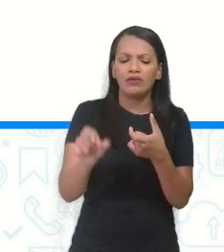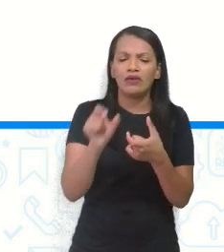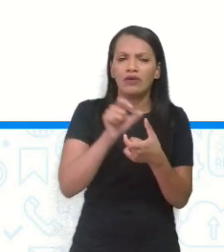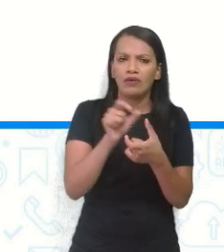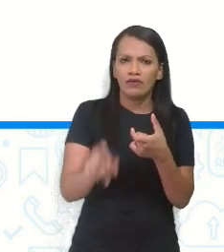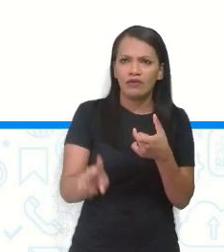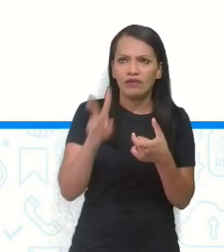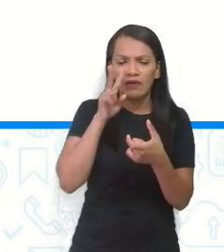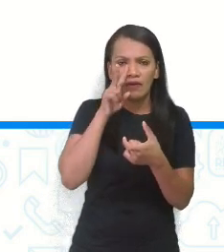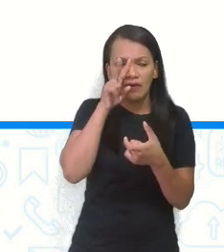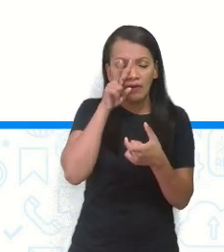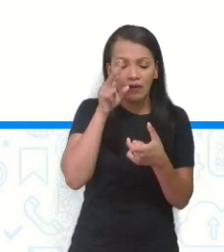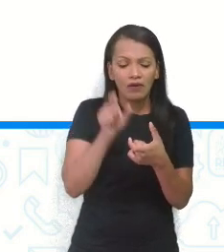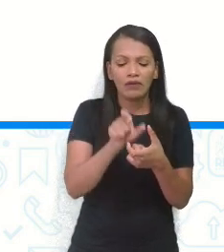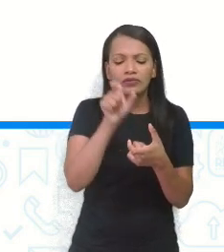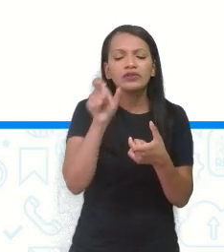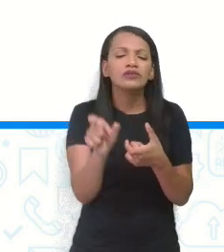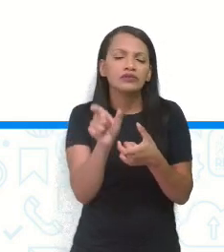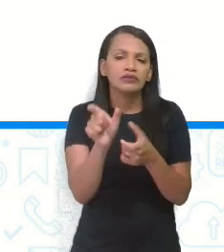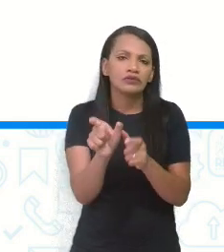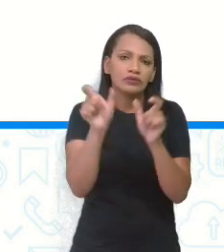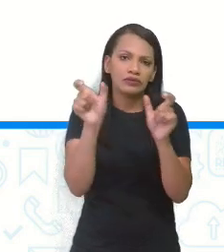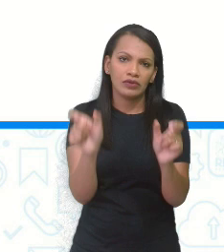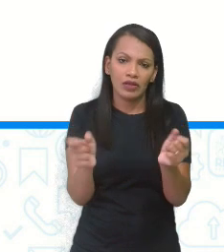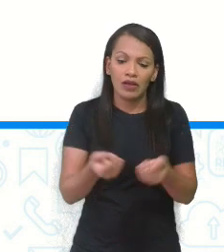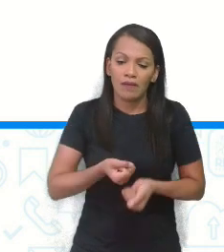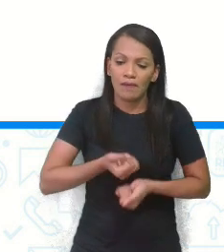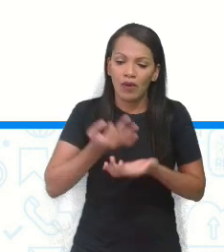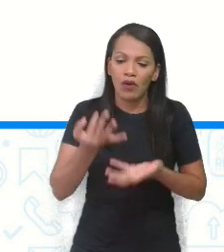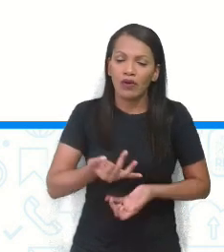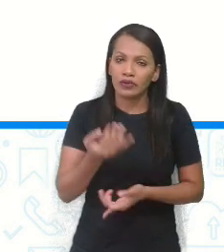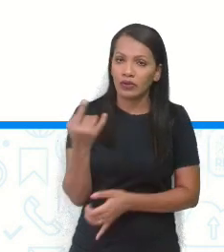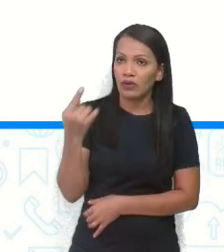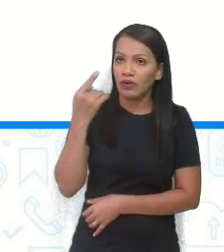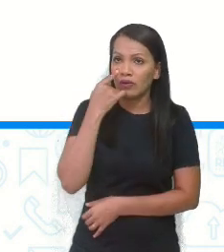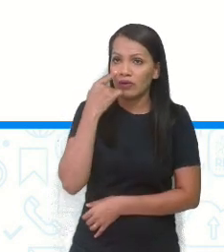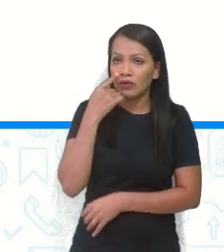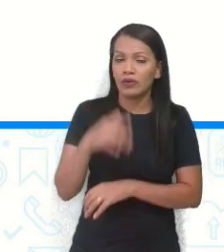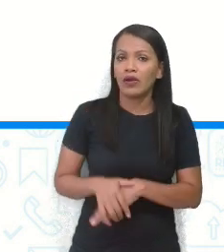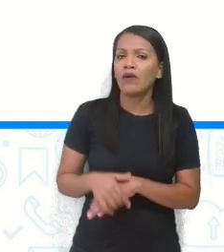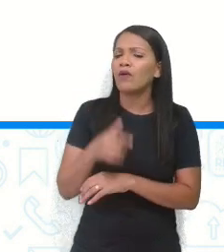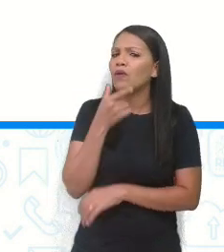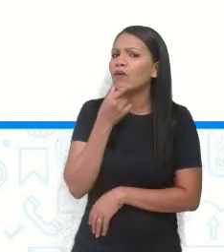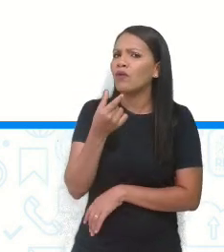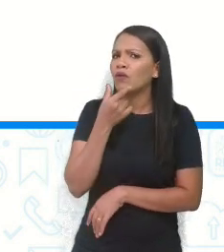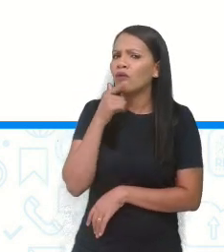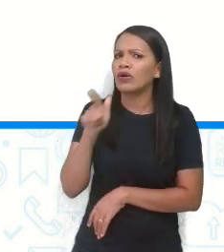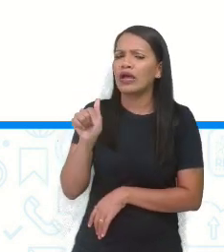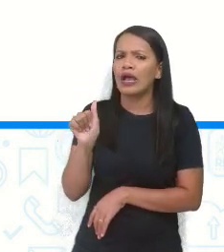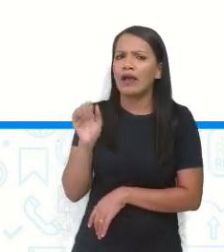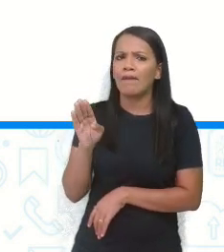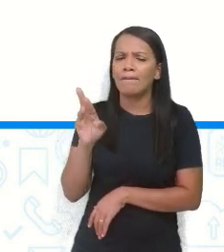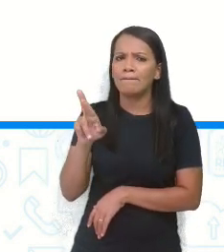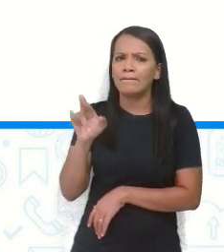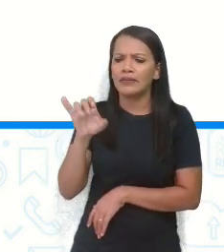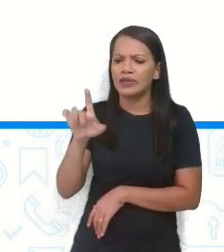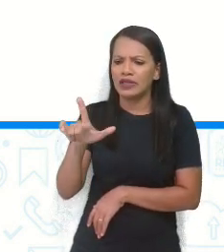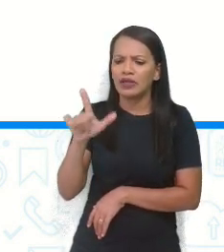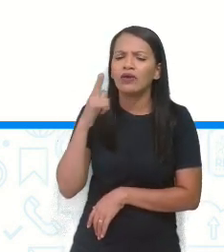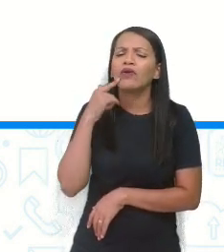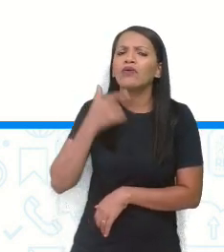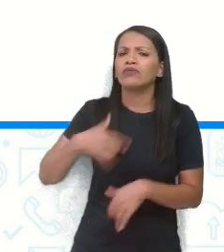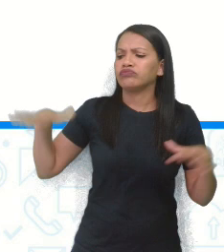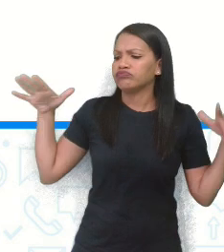cordel, tá? A divisão poética. Olha só. Gabriel, o arcanjo